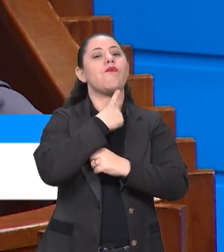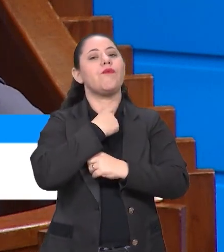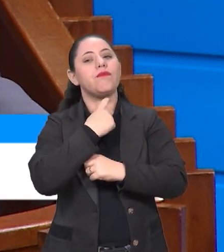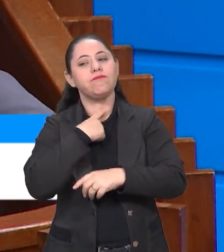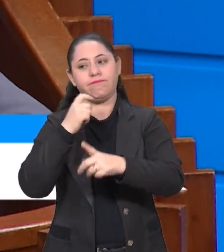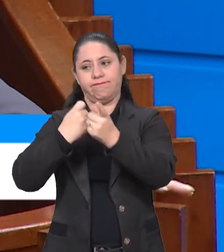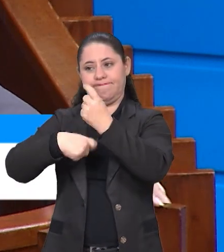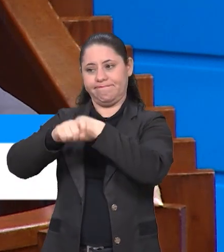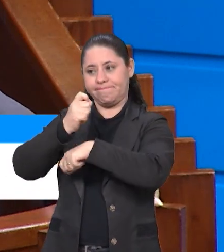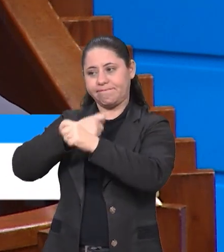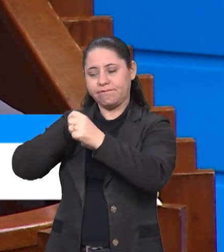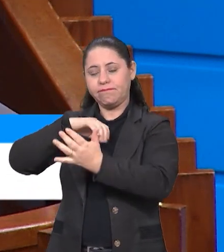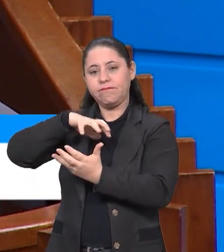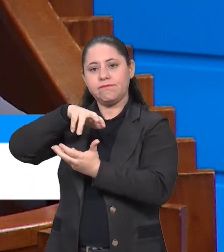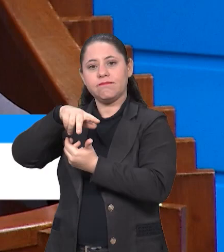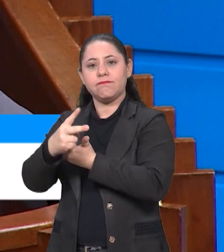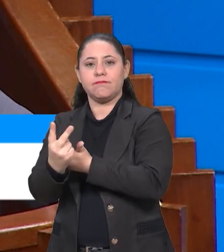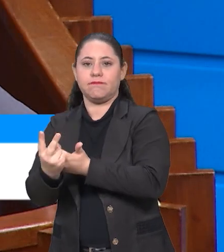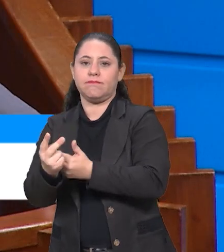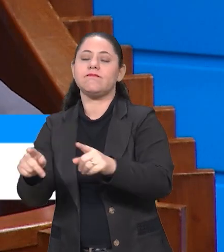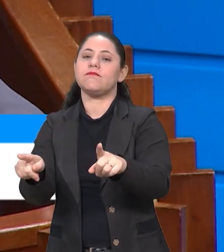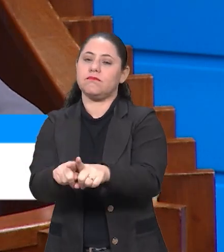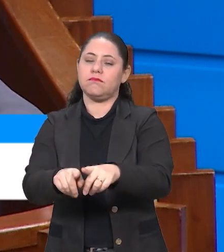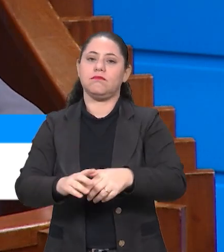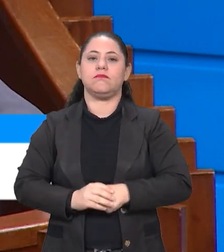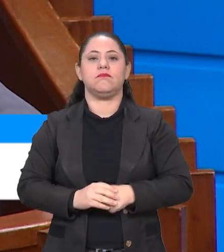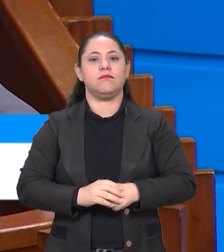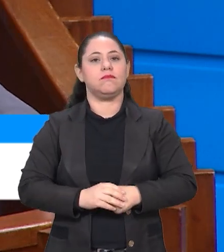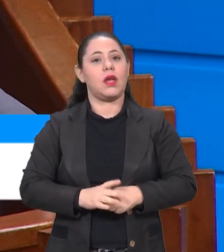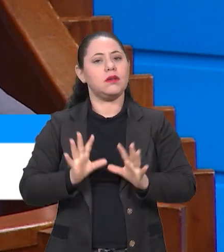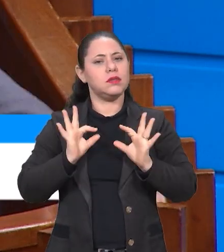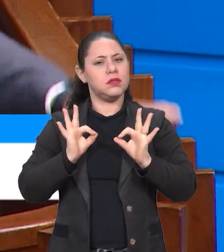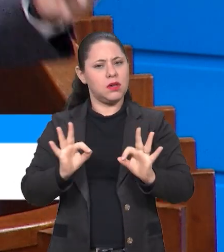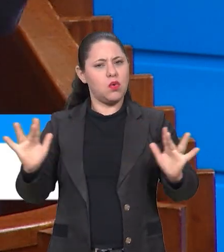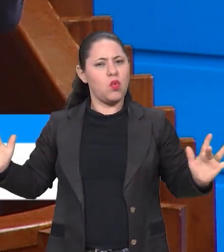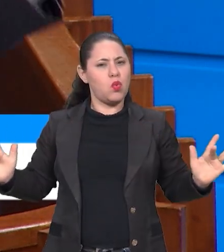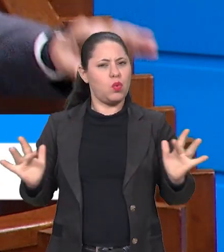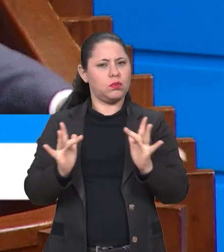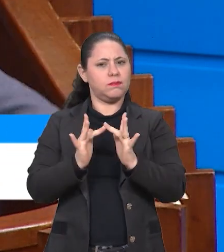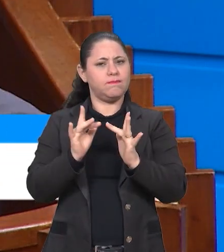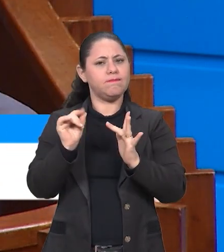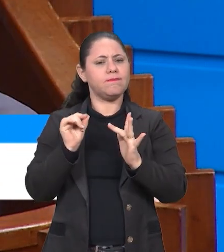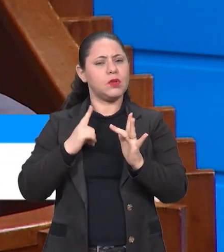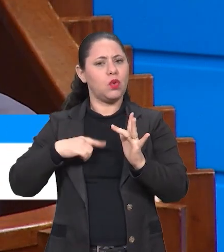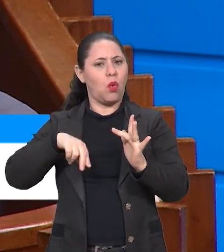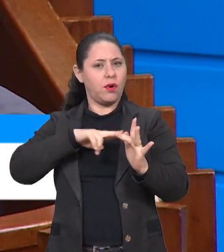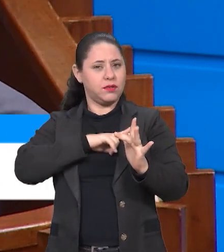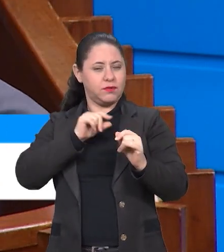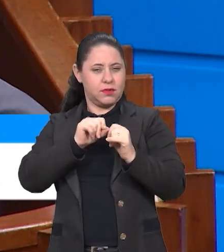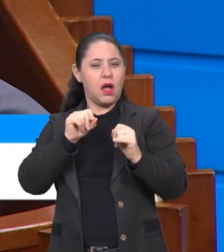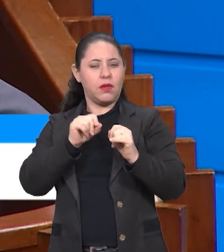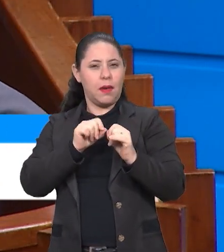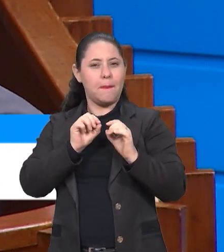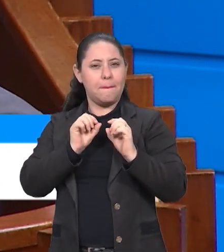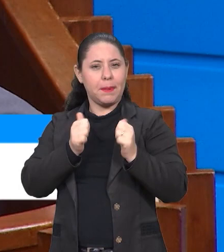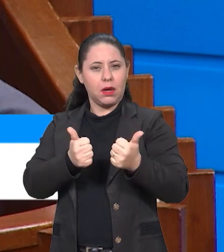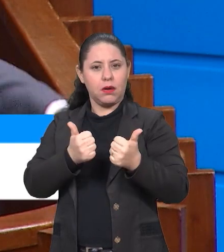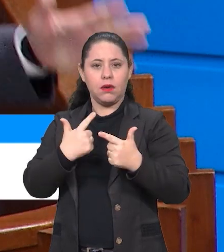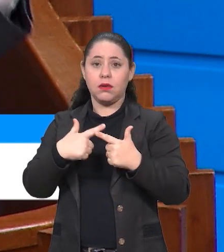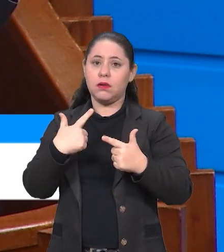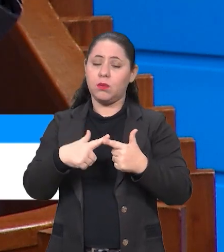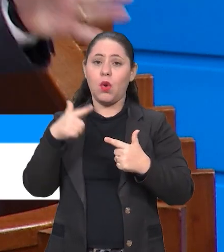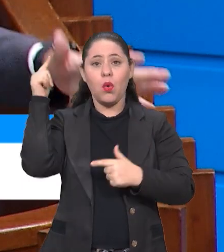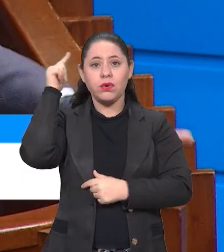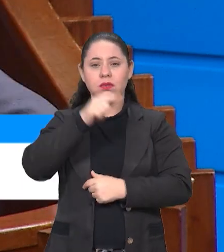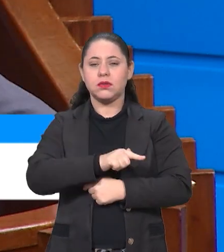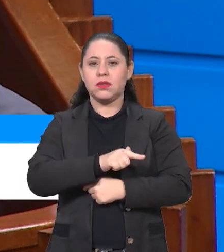interesse econômico e o meio ambiente. Nós certamente vamos estar marcando um gol de placa,